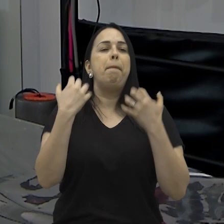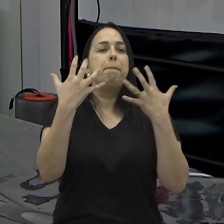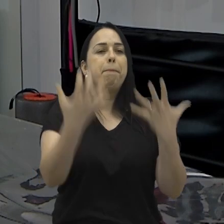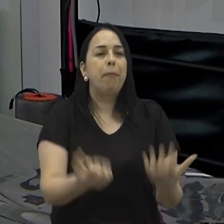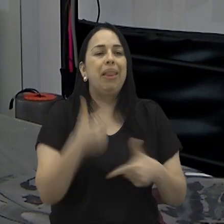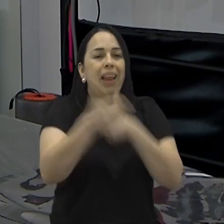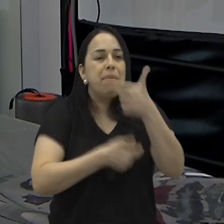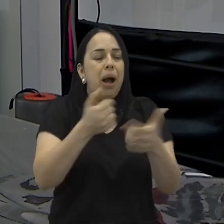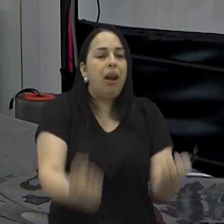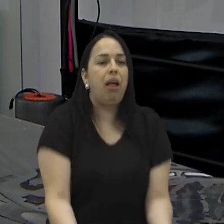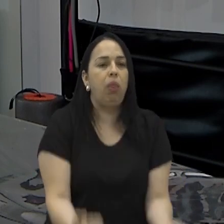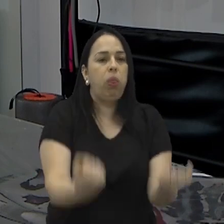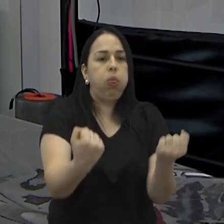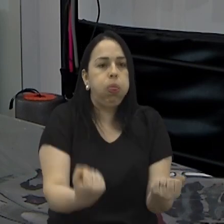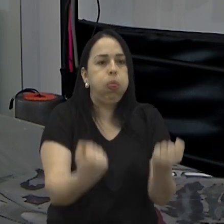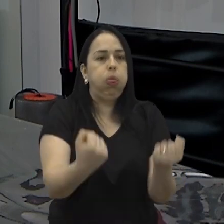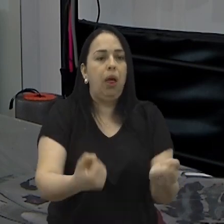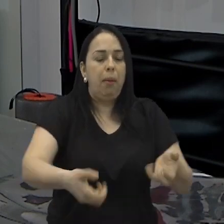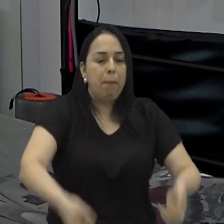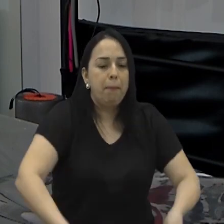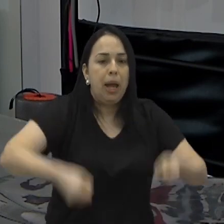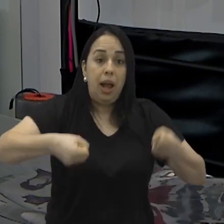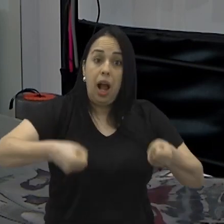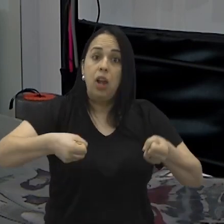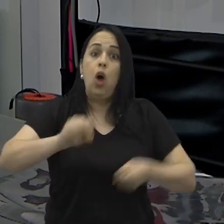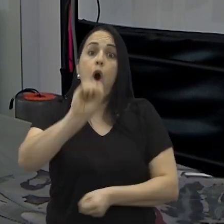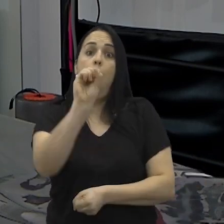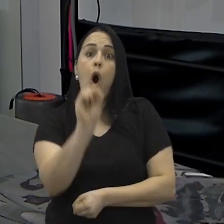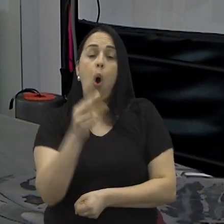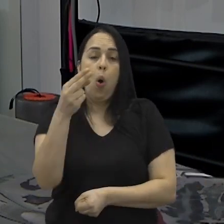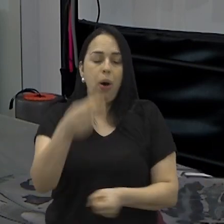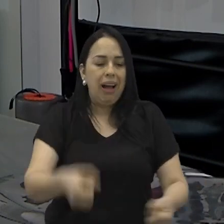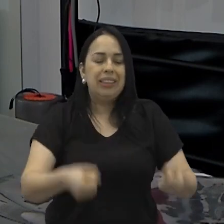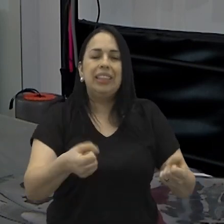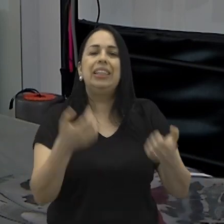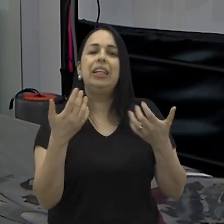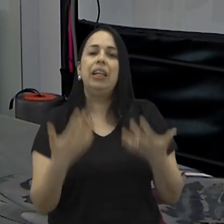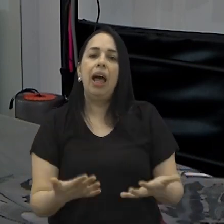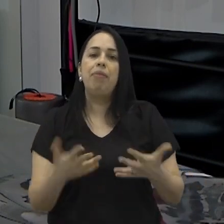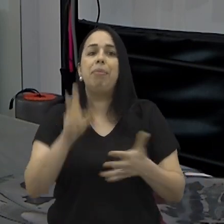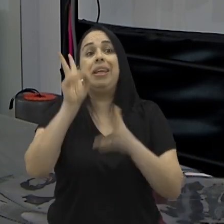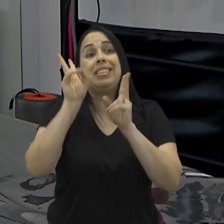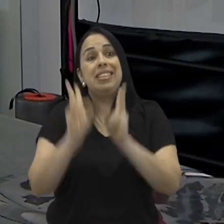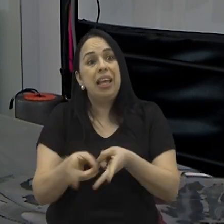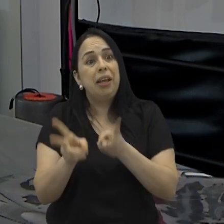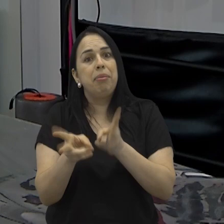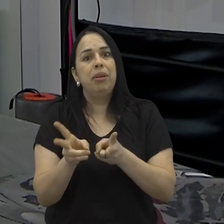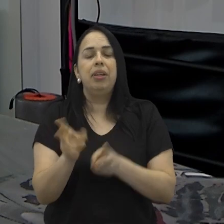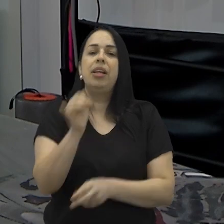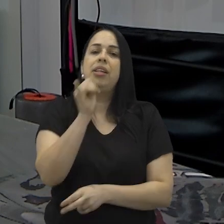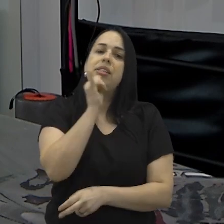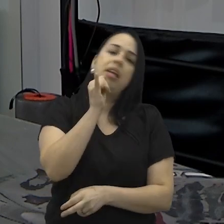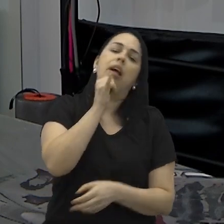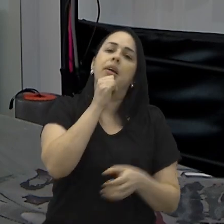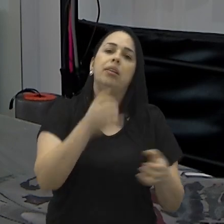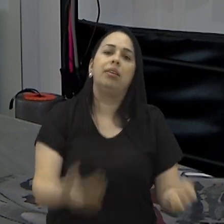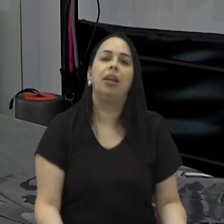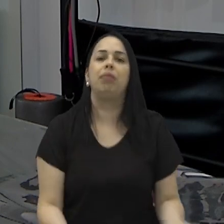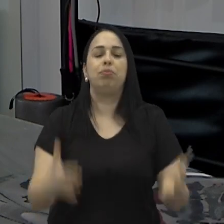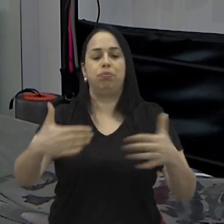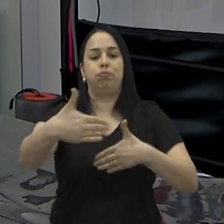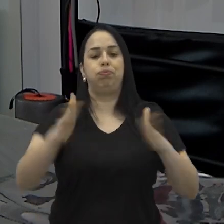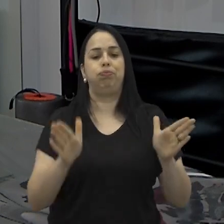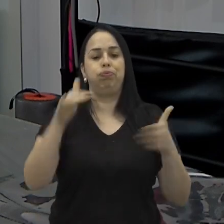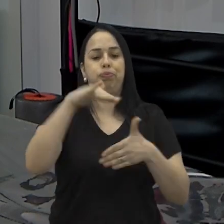carregando peso, levantando objetos pesados do chão, ou mesmo que não pesados, mas com alta repetição, o pessoal que trabalha com carregamento